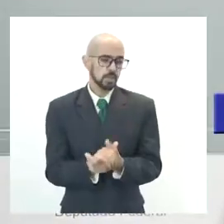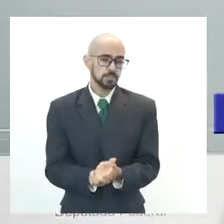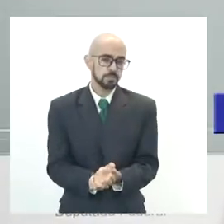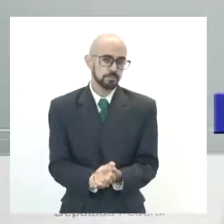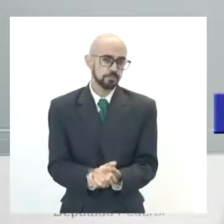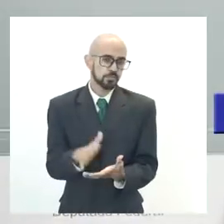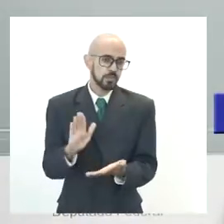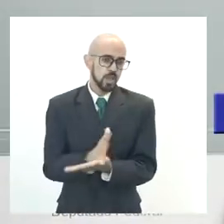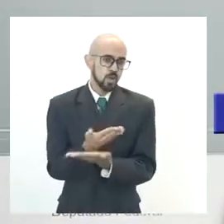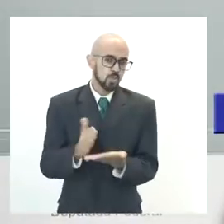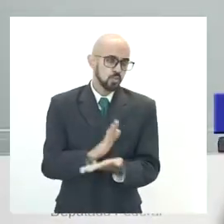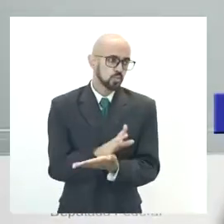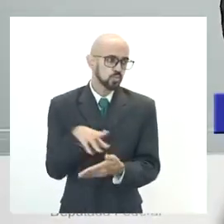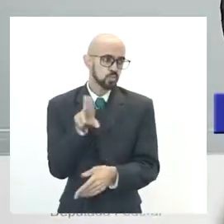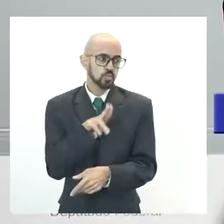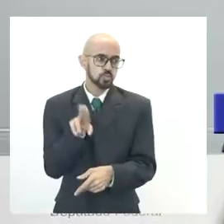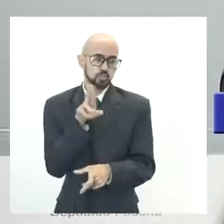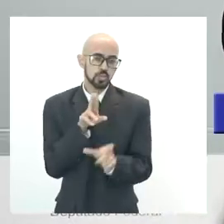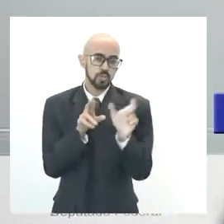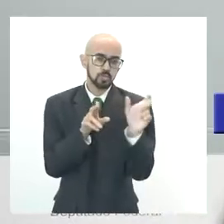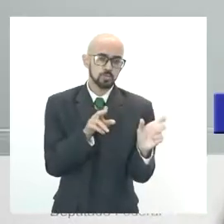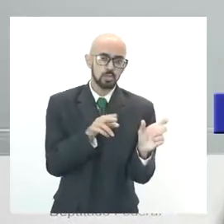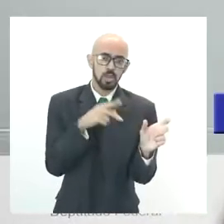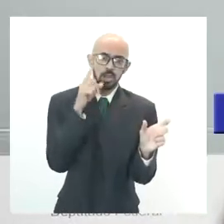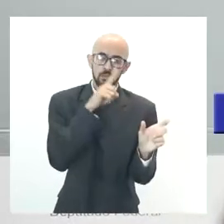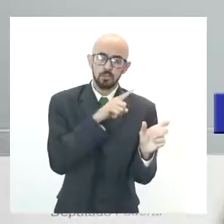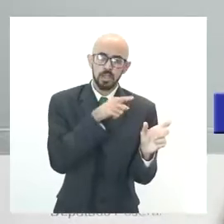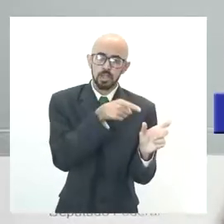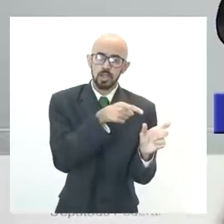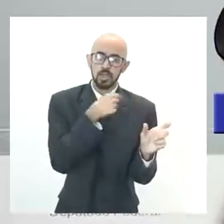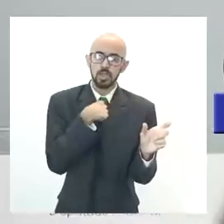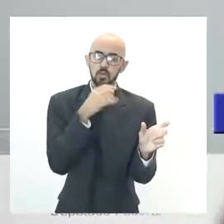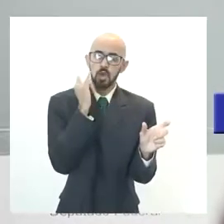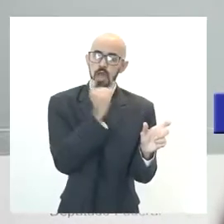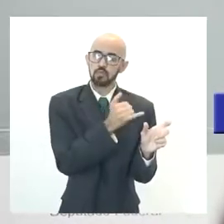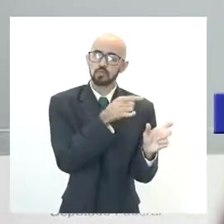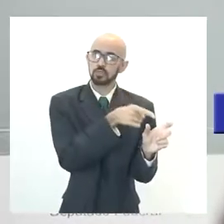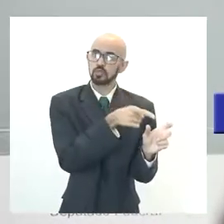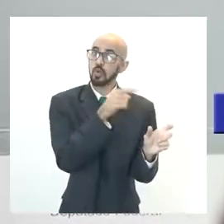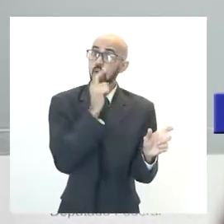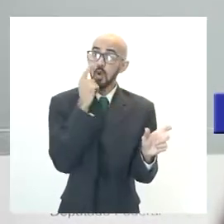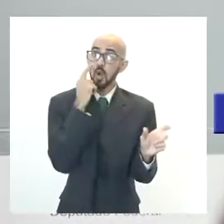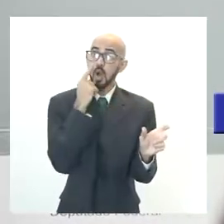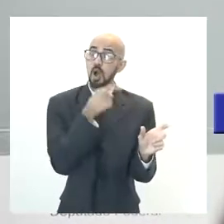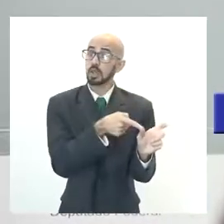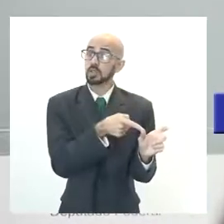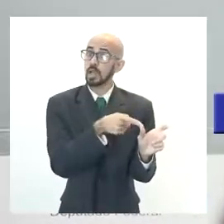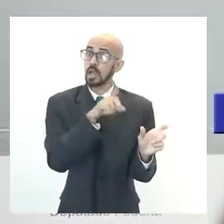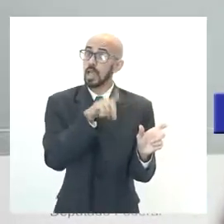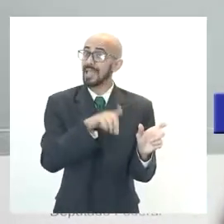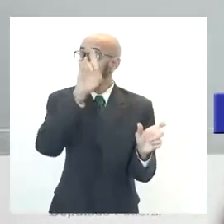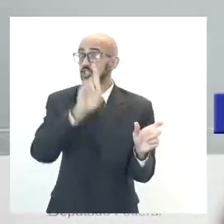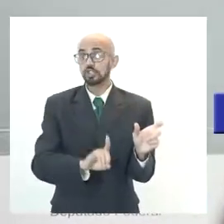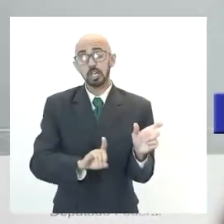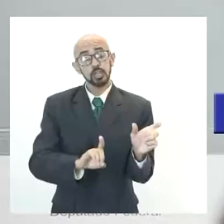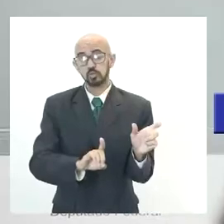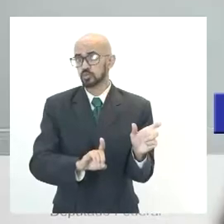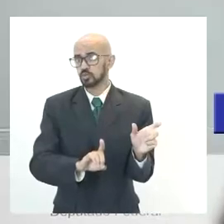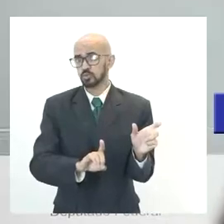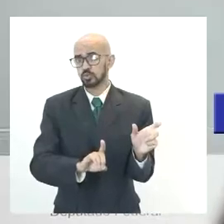a usar a expressão equivocada é o advirto olha aqui são os direitos